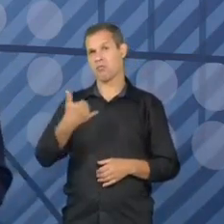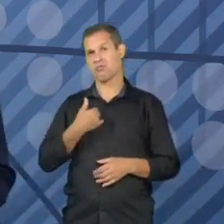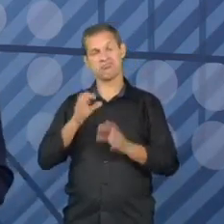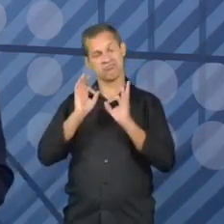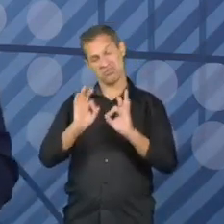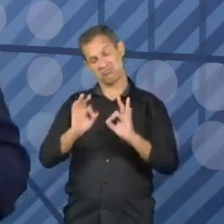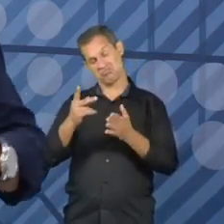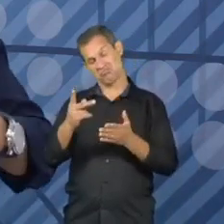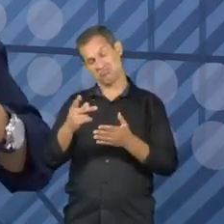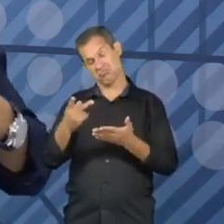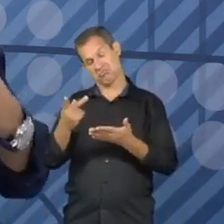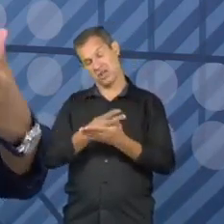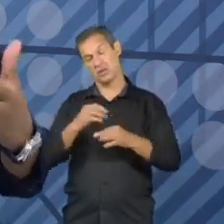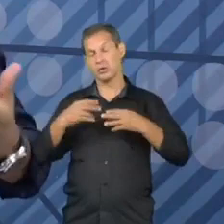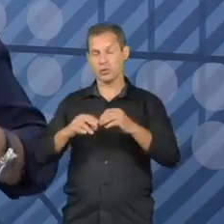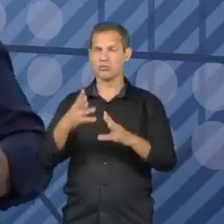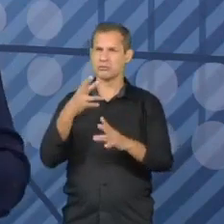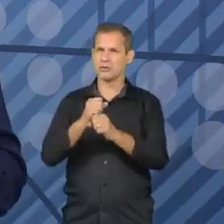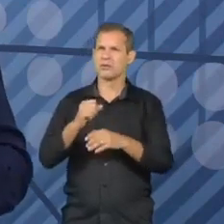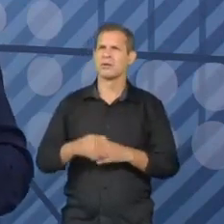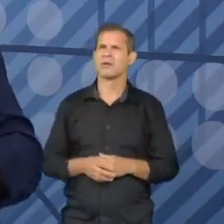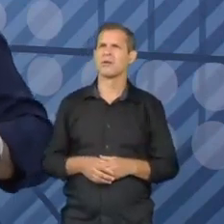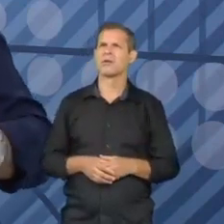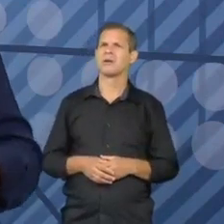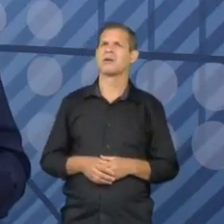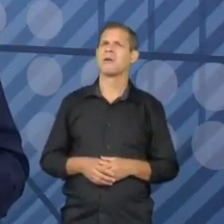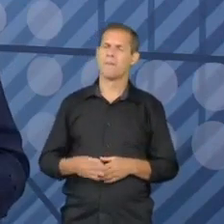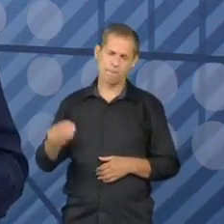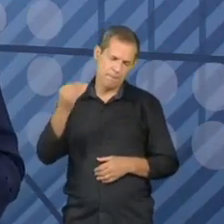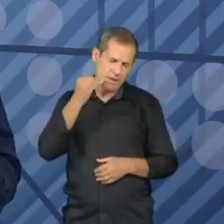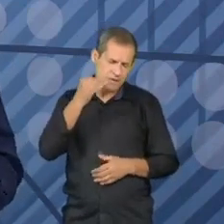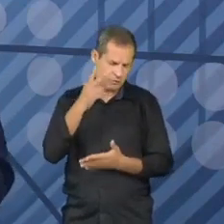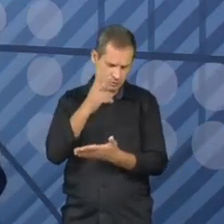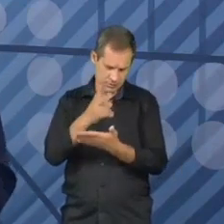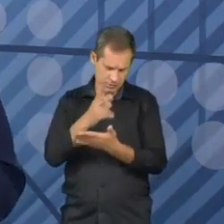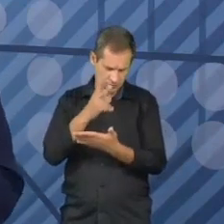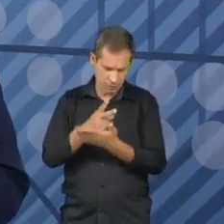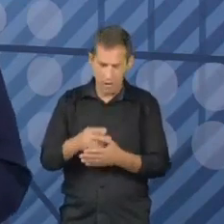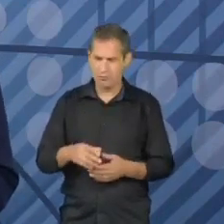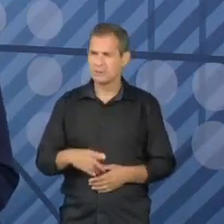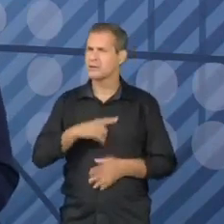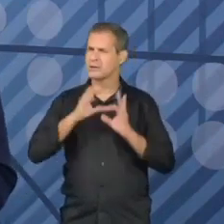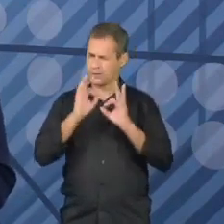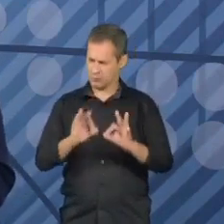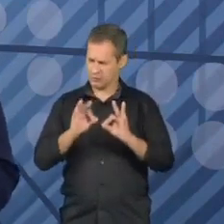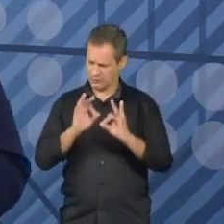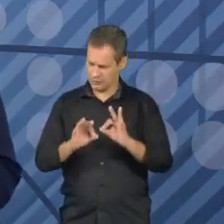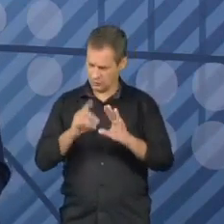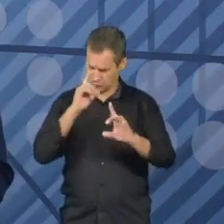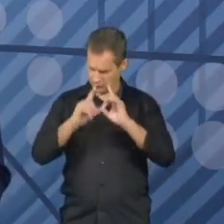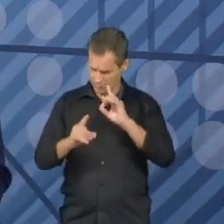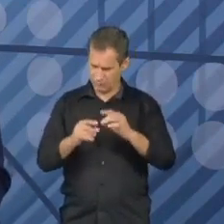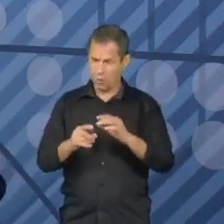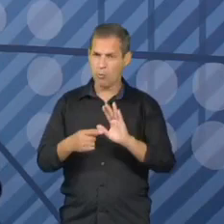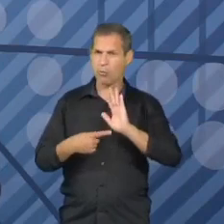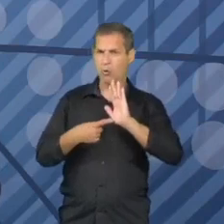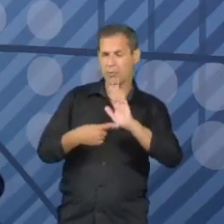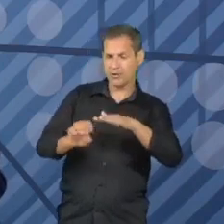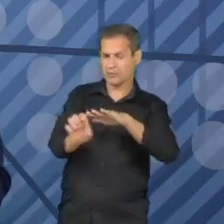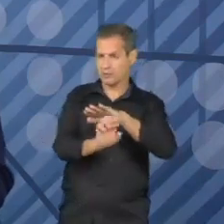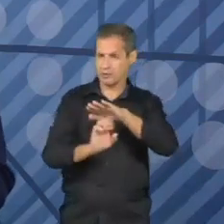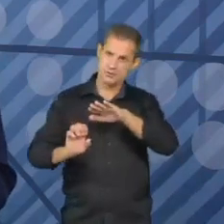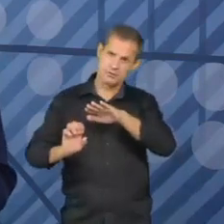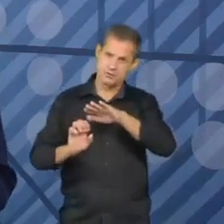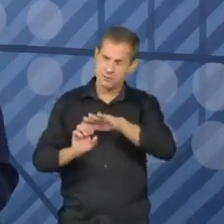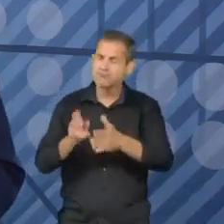correta. Então, todos os nossos cálculos é para tentar confirmar se o dado que foi apresentado por uma